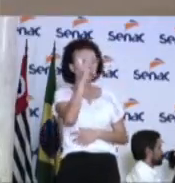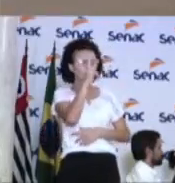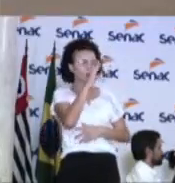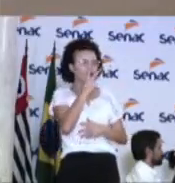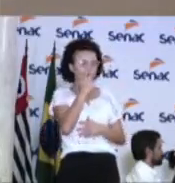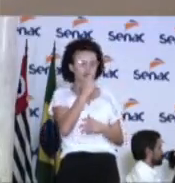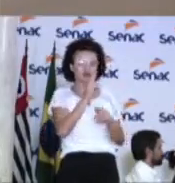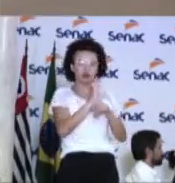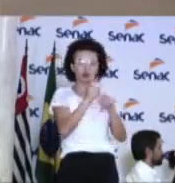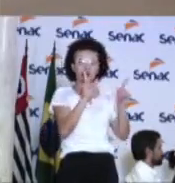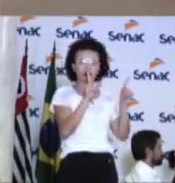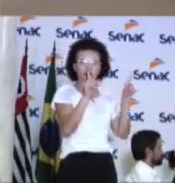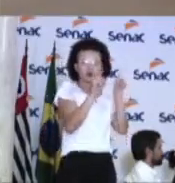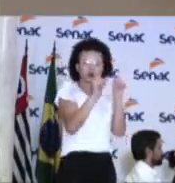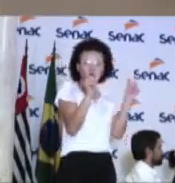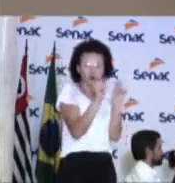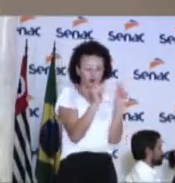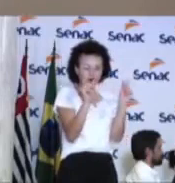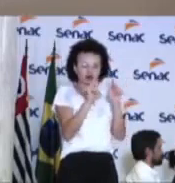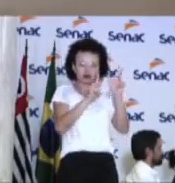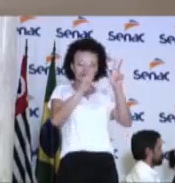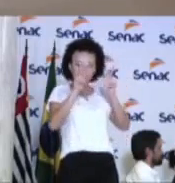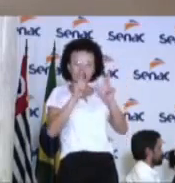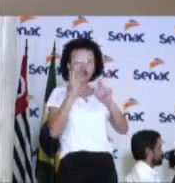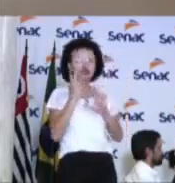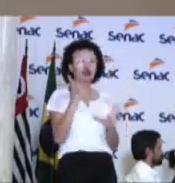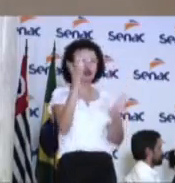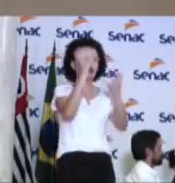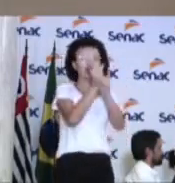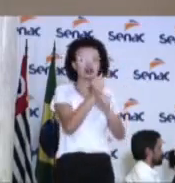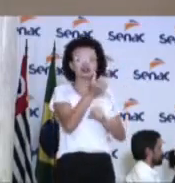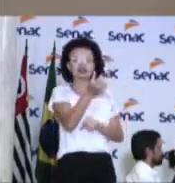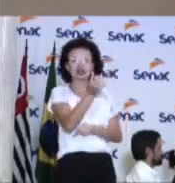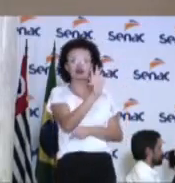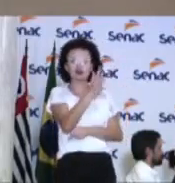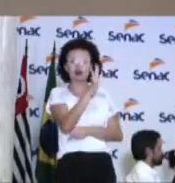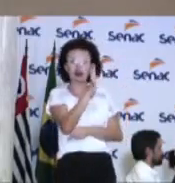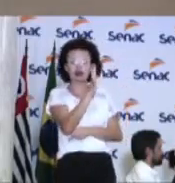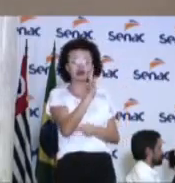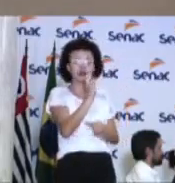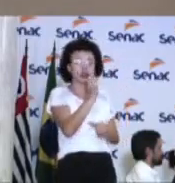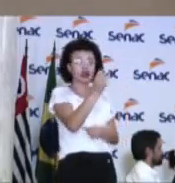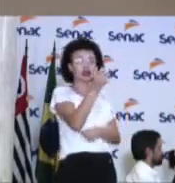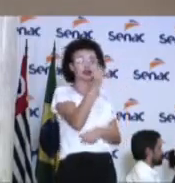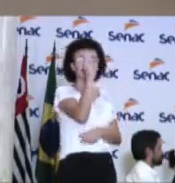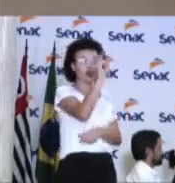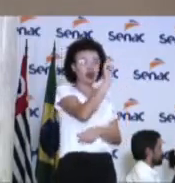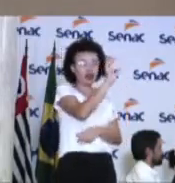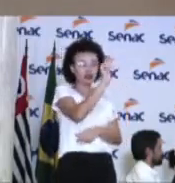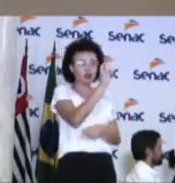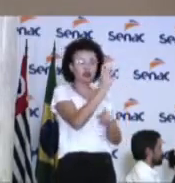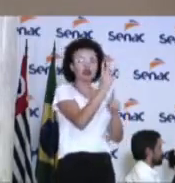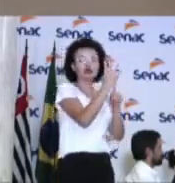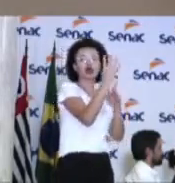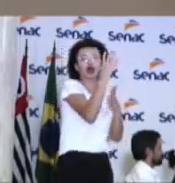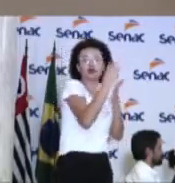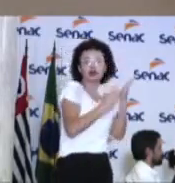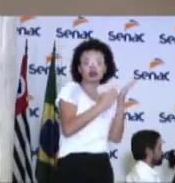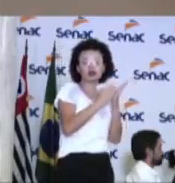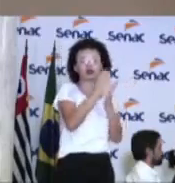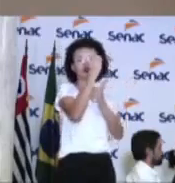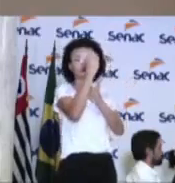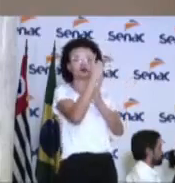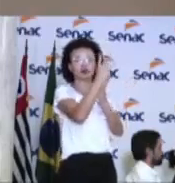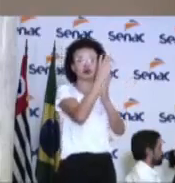faz, então cada uma delas tem 3, 4 capítulos, e essa é a primeira desse ano. Já